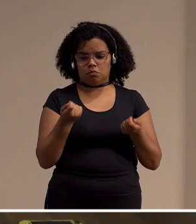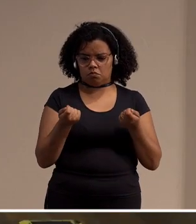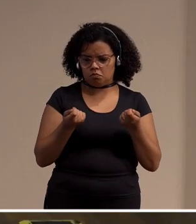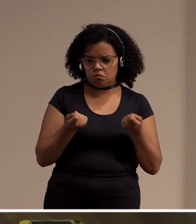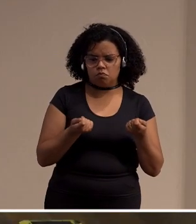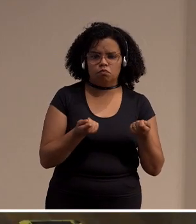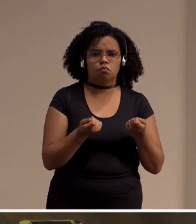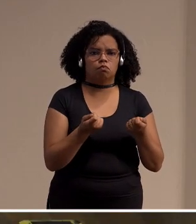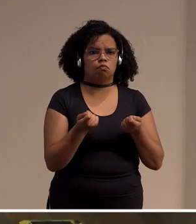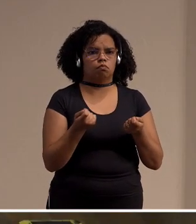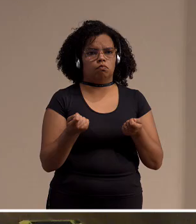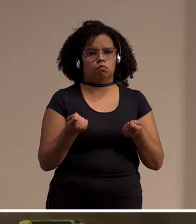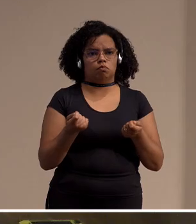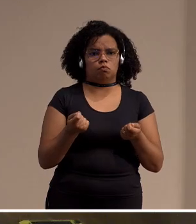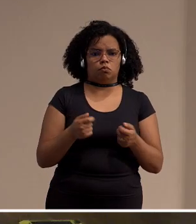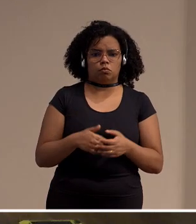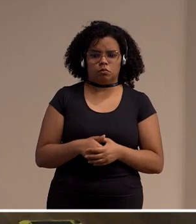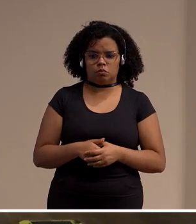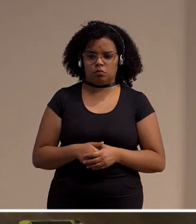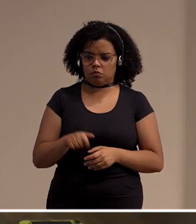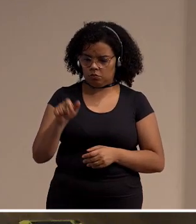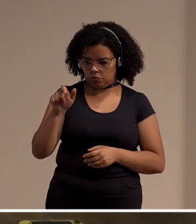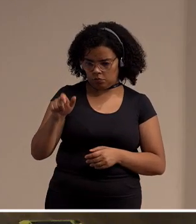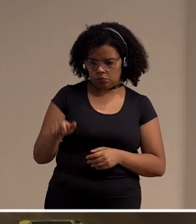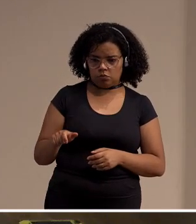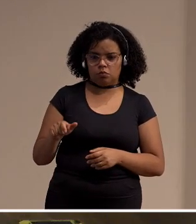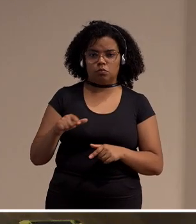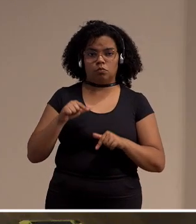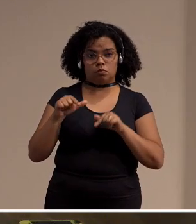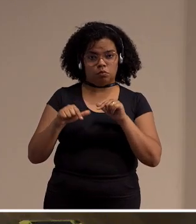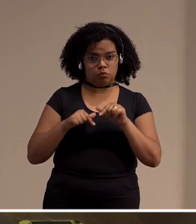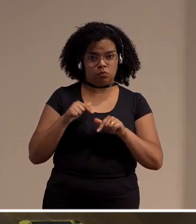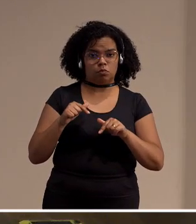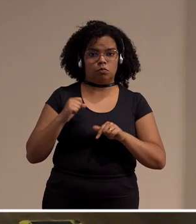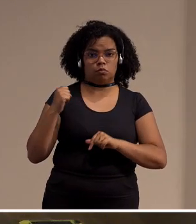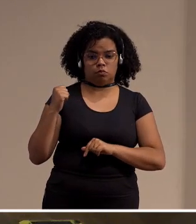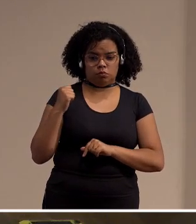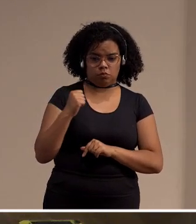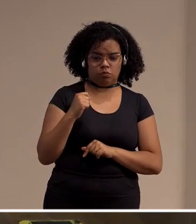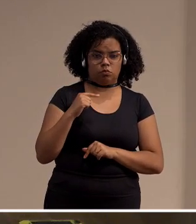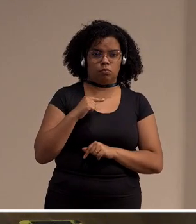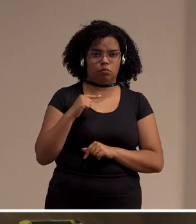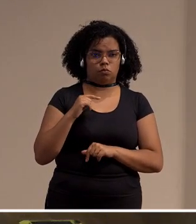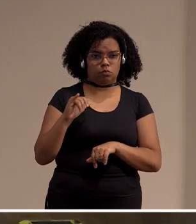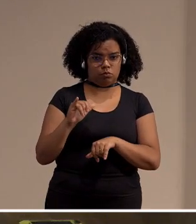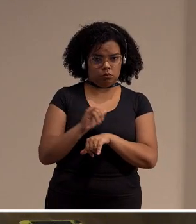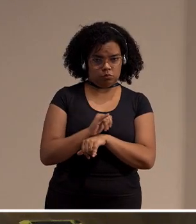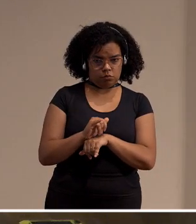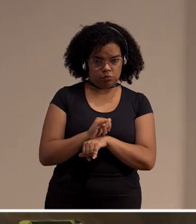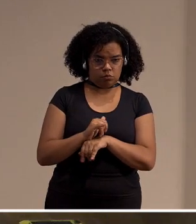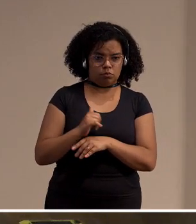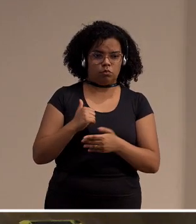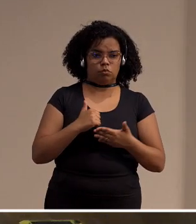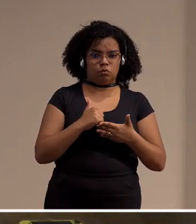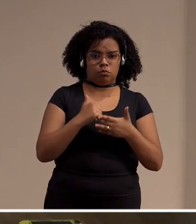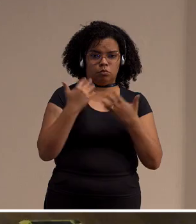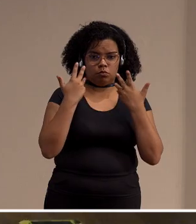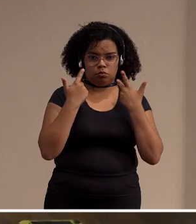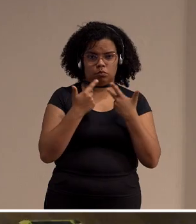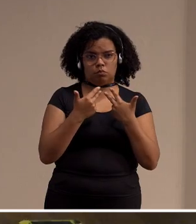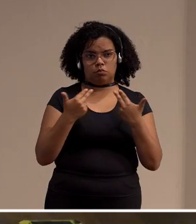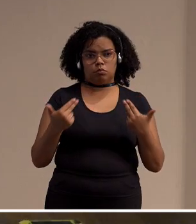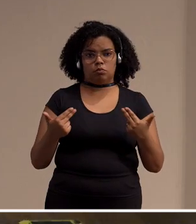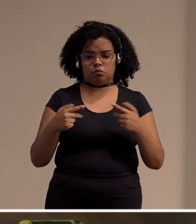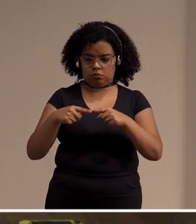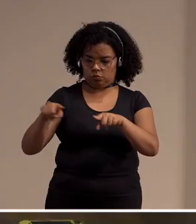manejador é o sujeito que trabalha no matadouro e ele tem a função de conduzir os animais até o